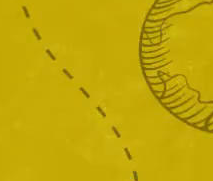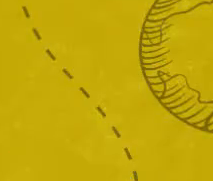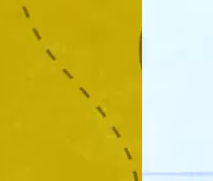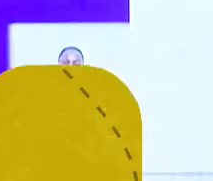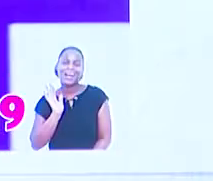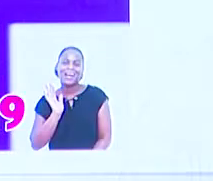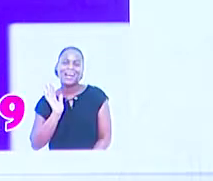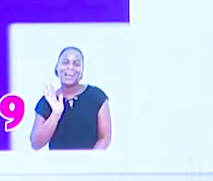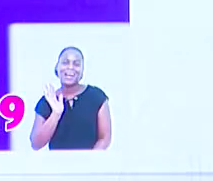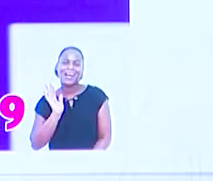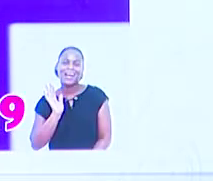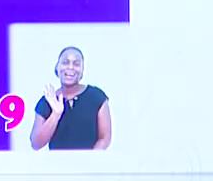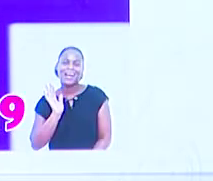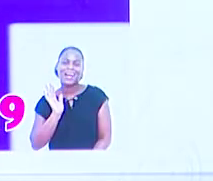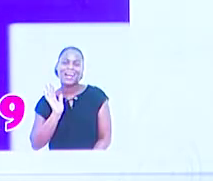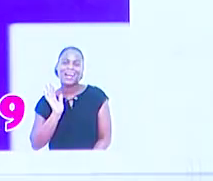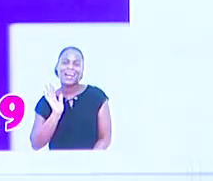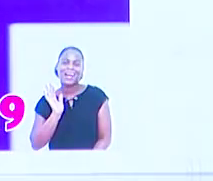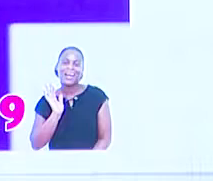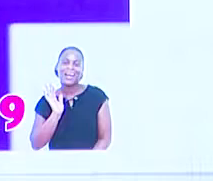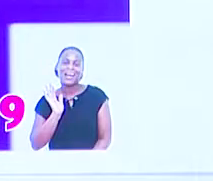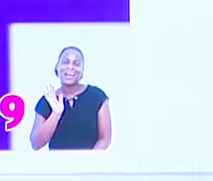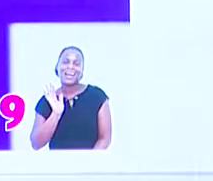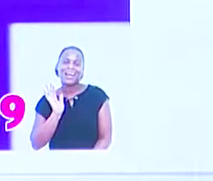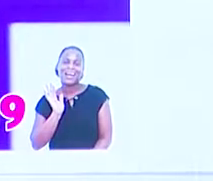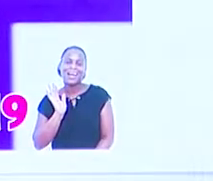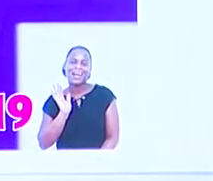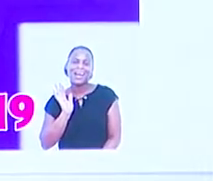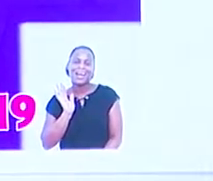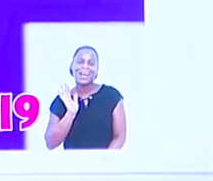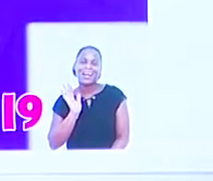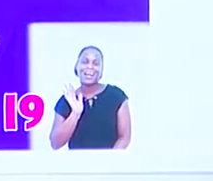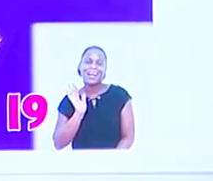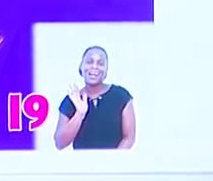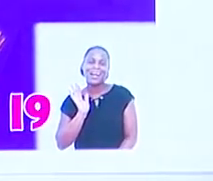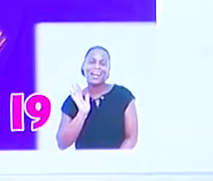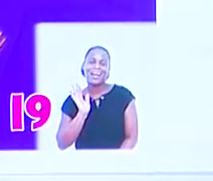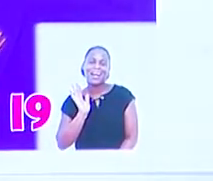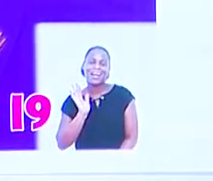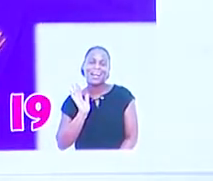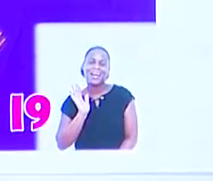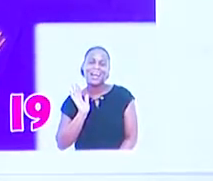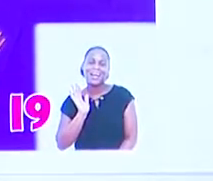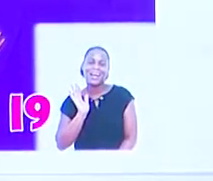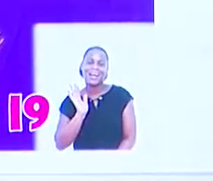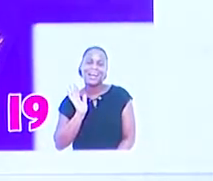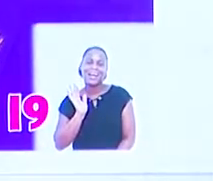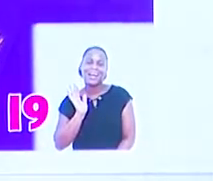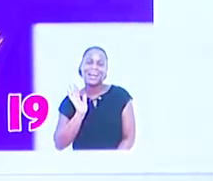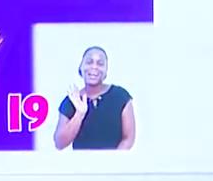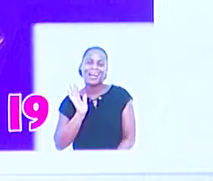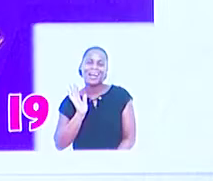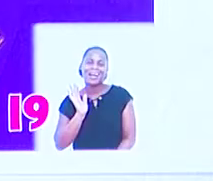é bom acabaram de ver e ouvir o vídeo cidadão piquinote